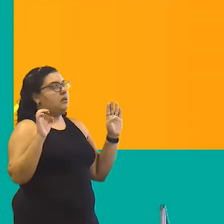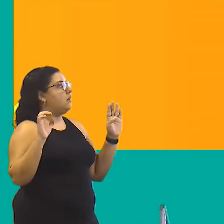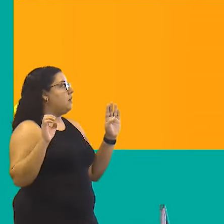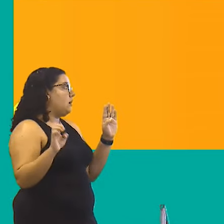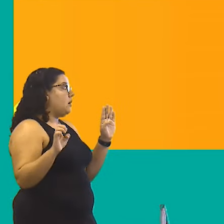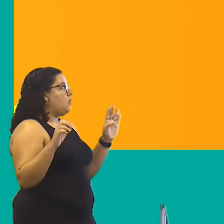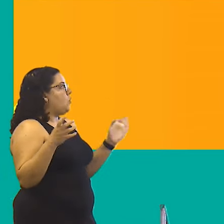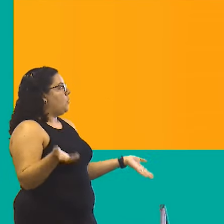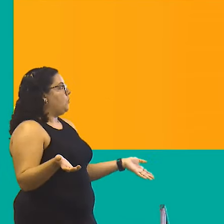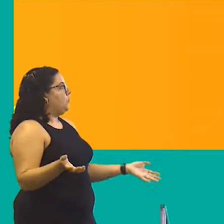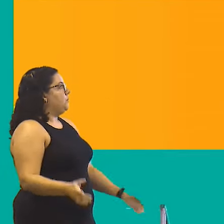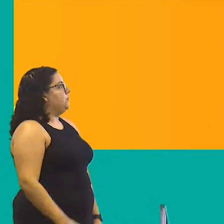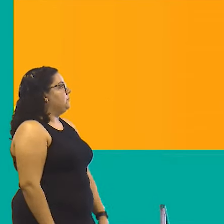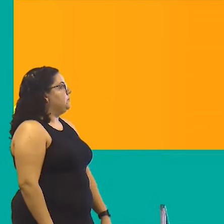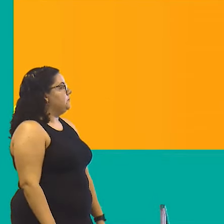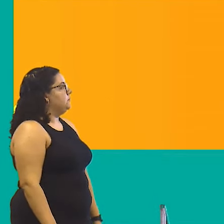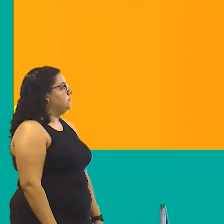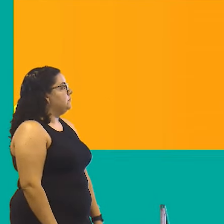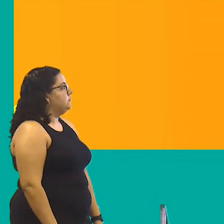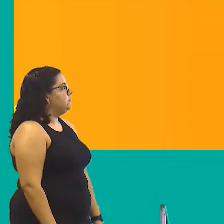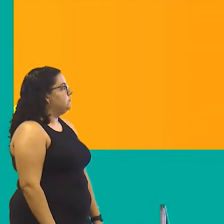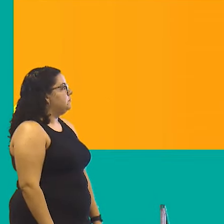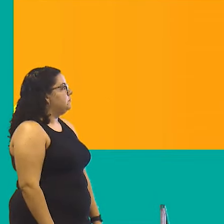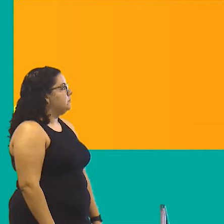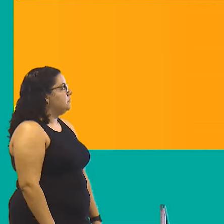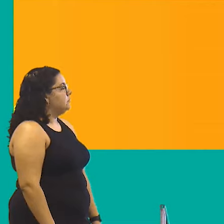E esse aqui só tem um, ó.